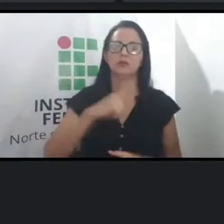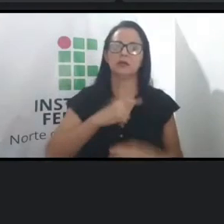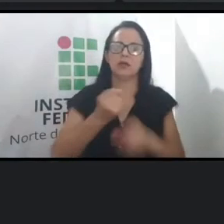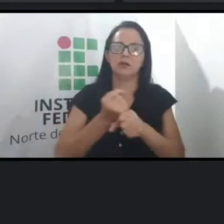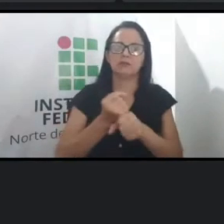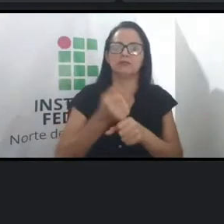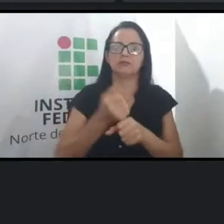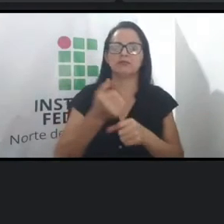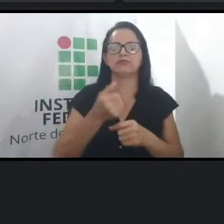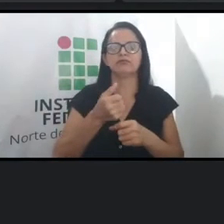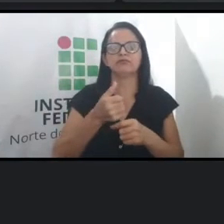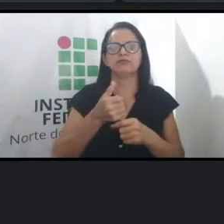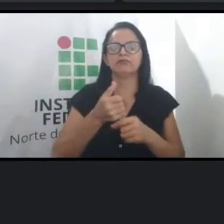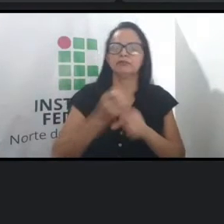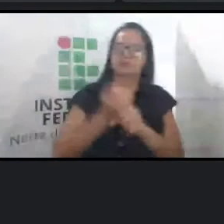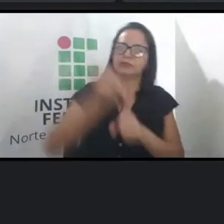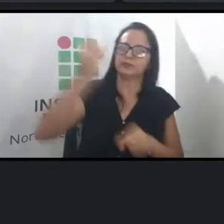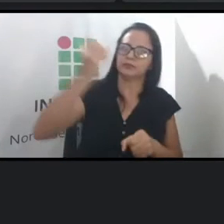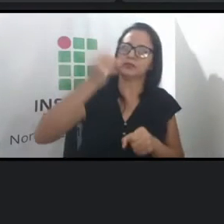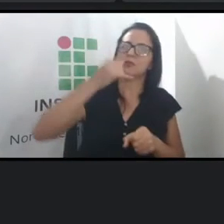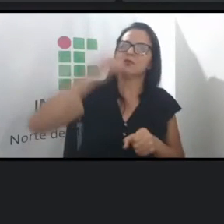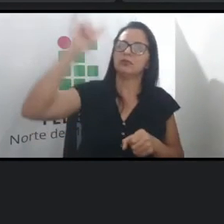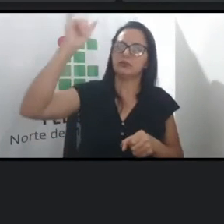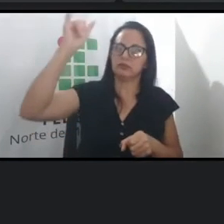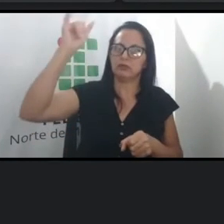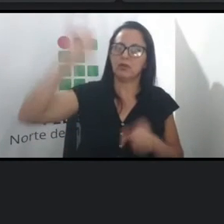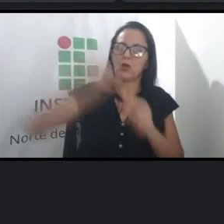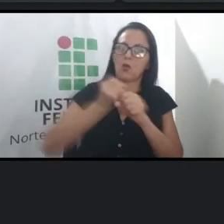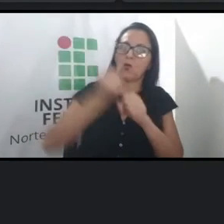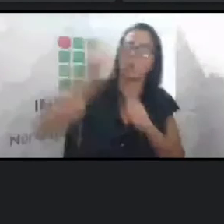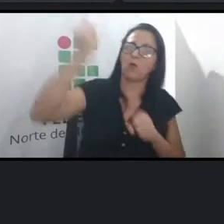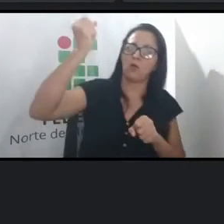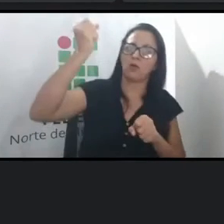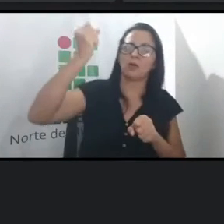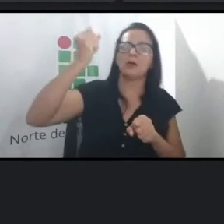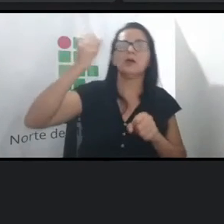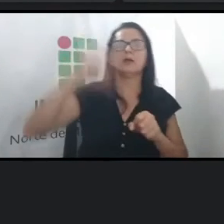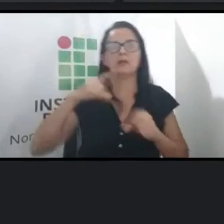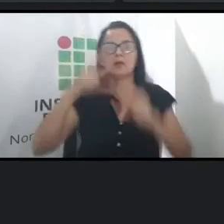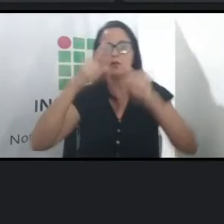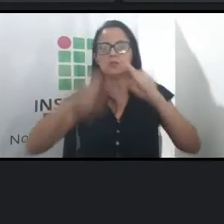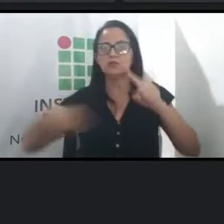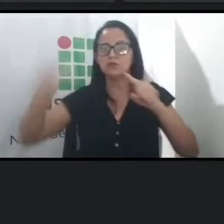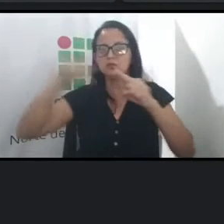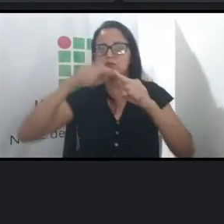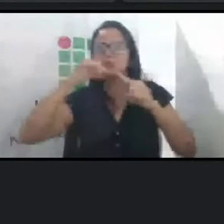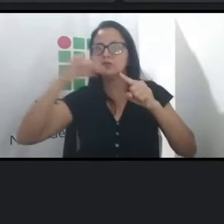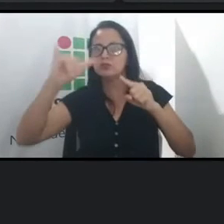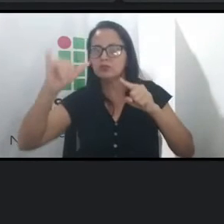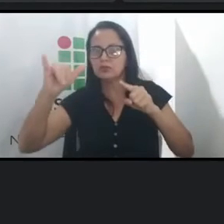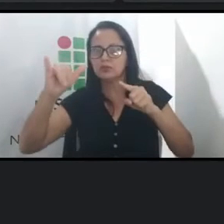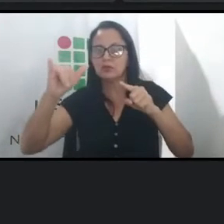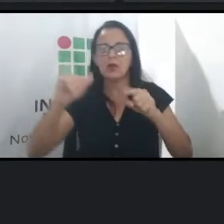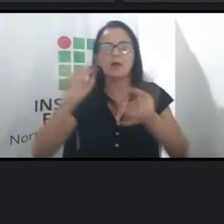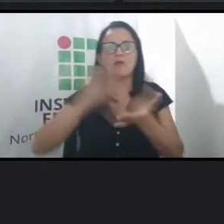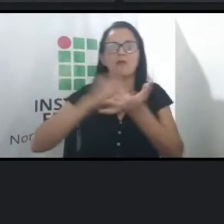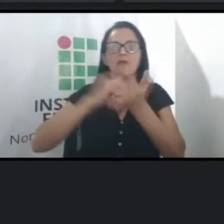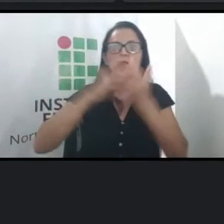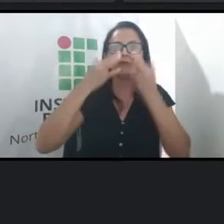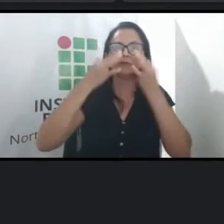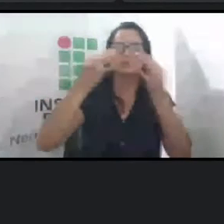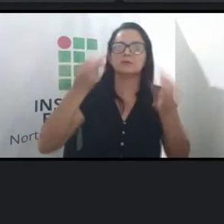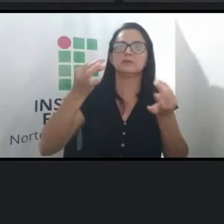metálica longa, com circuito energizado, e se eu tenho ainda desatenção, eu vou ter uma